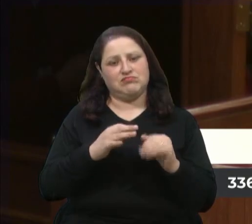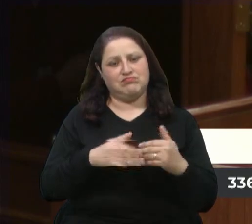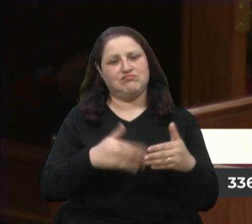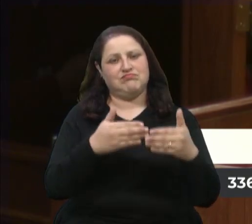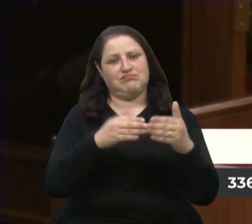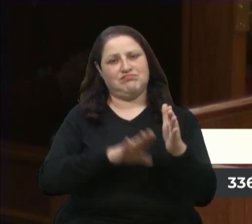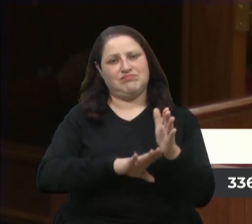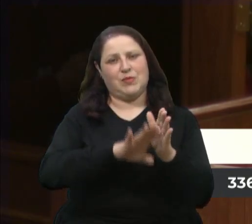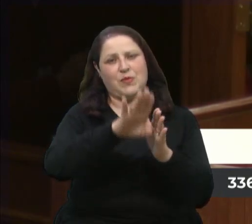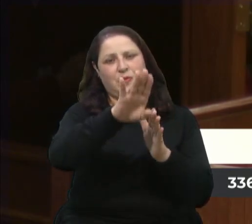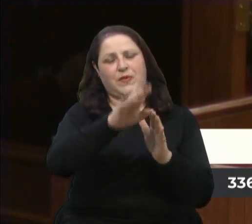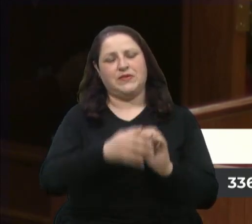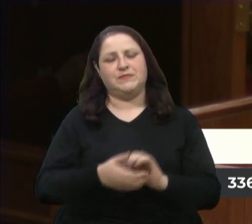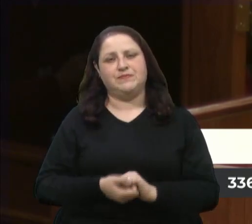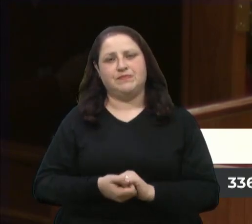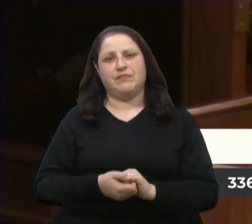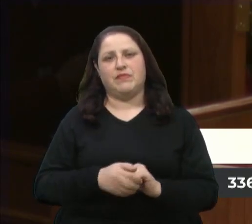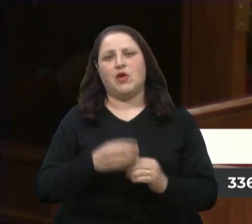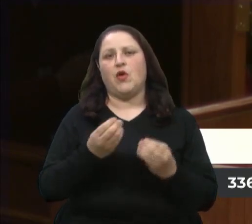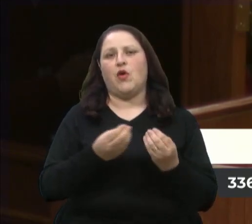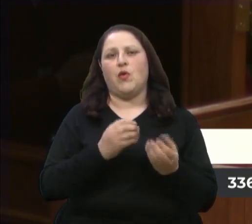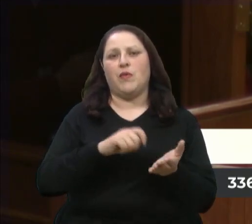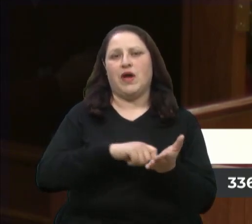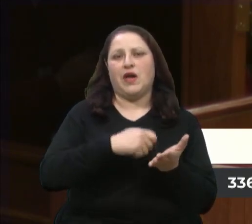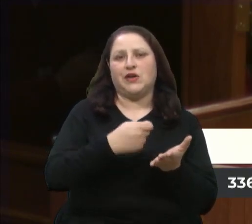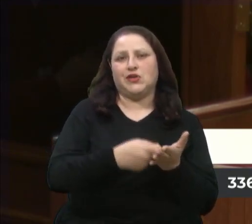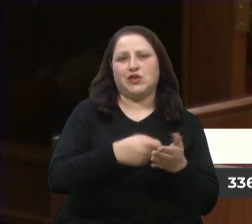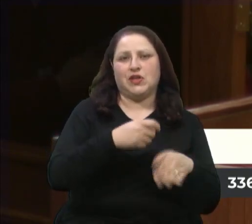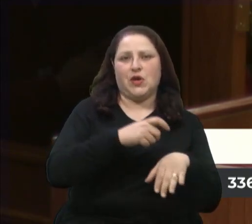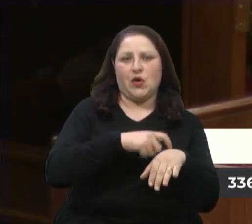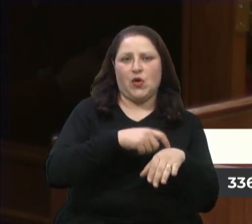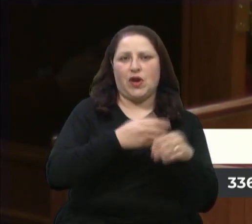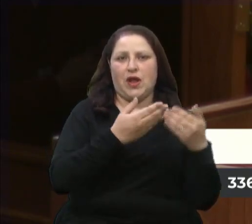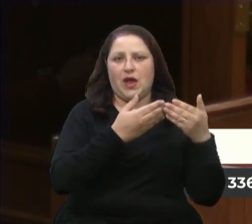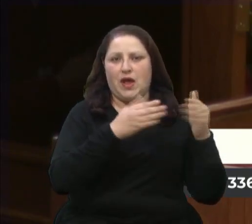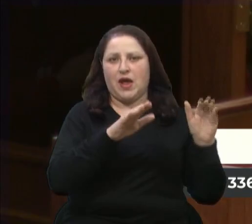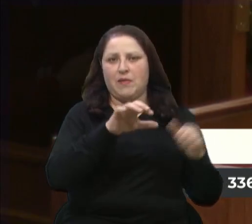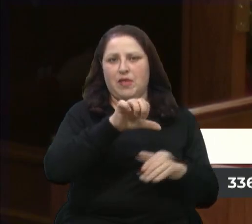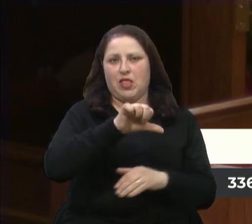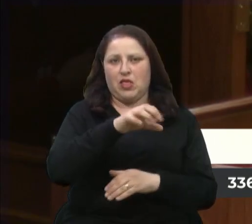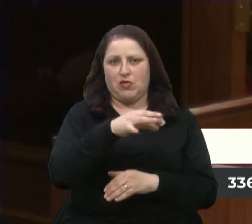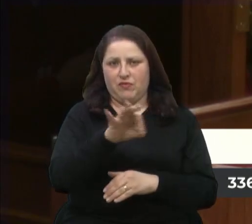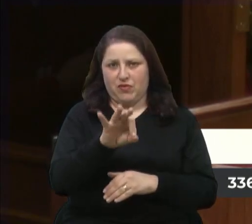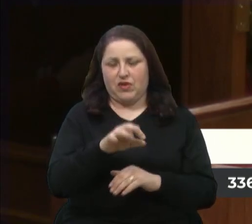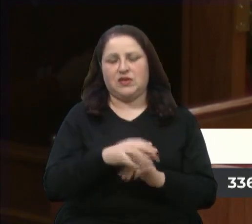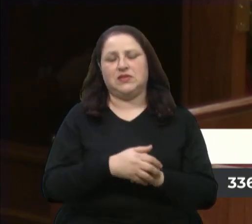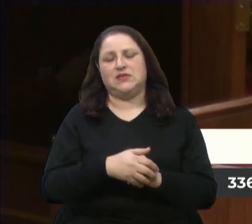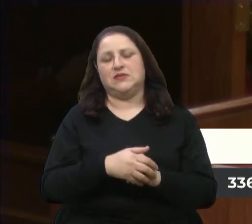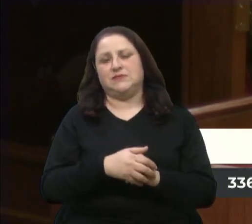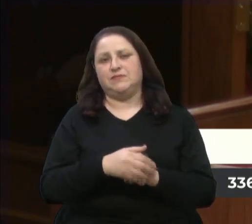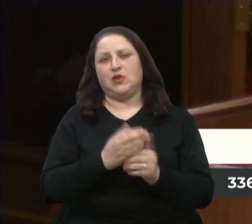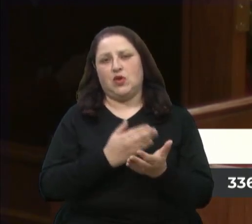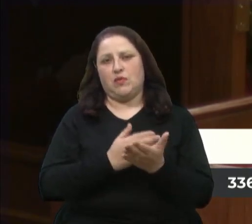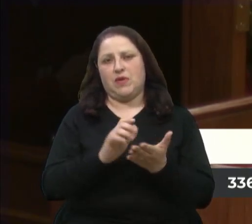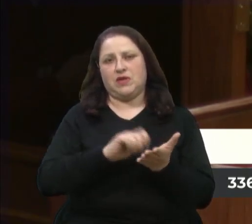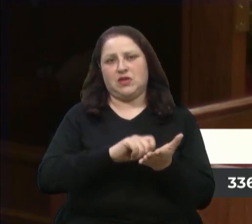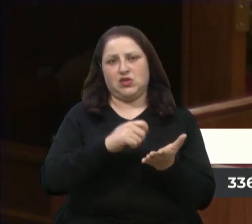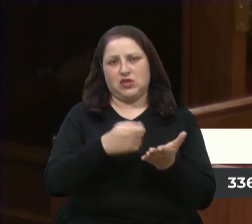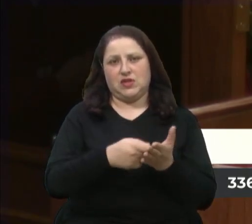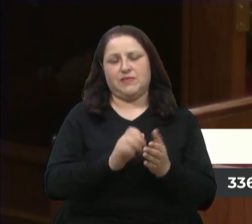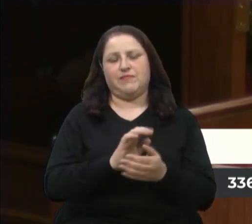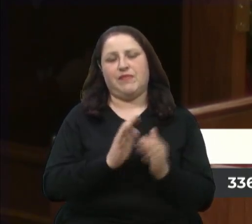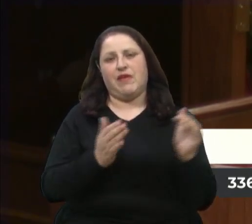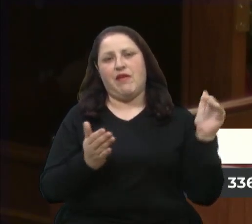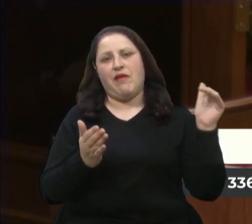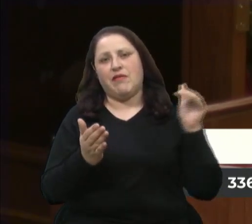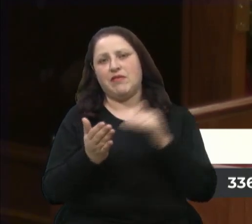novo agendamento, se a agenda começa às 9 horas, eles abrem lá para começar a agendar, e às 6 horas,